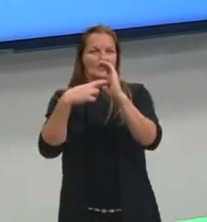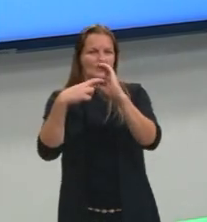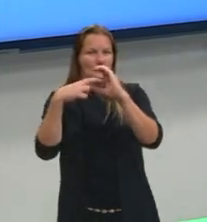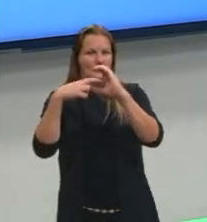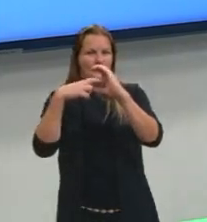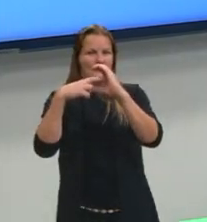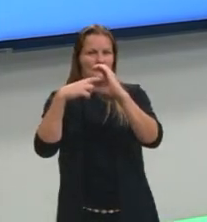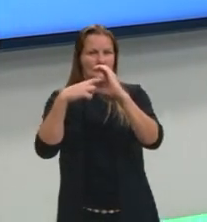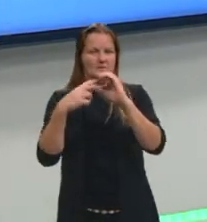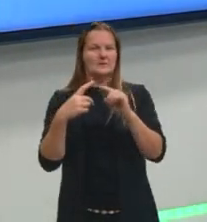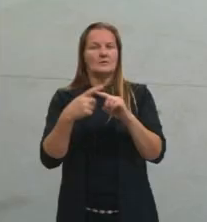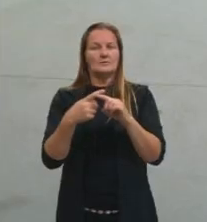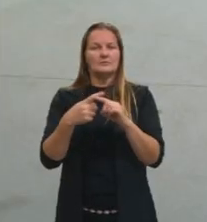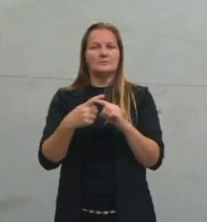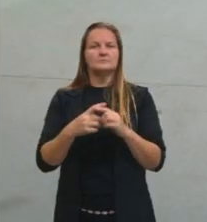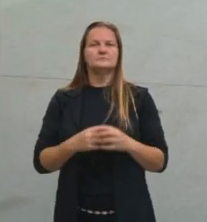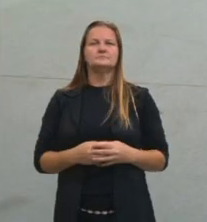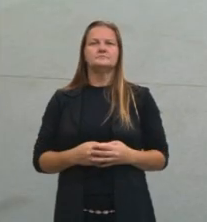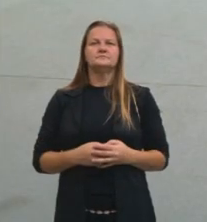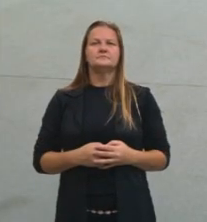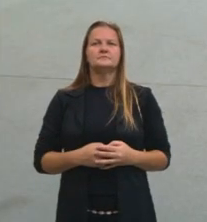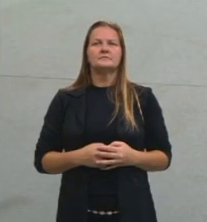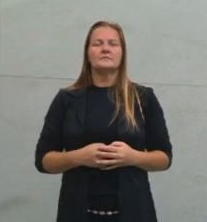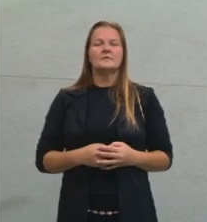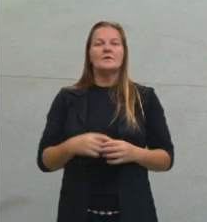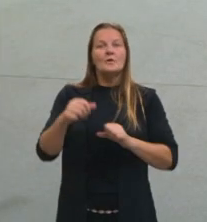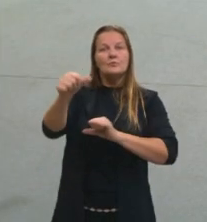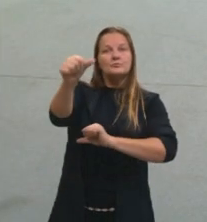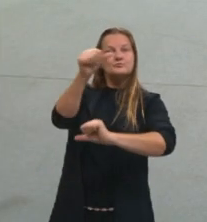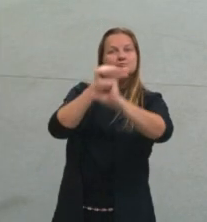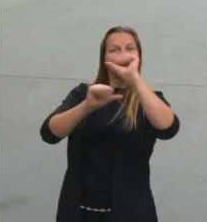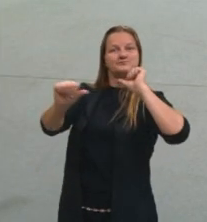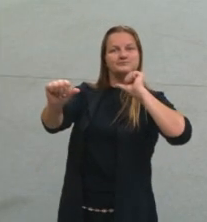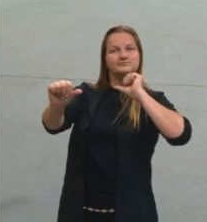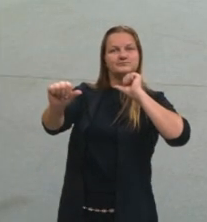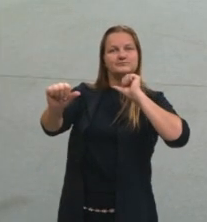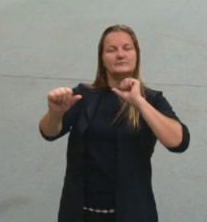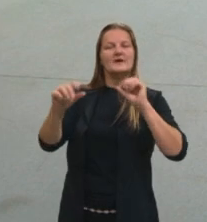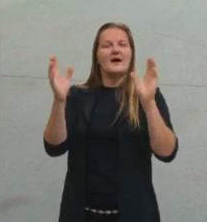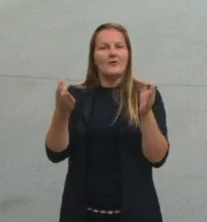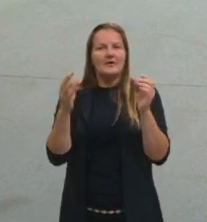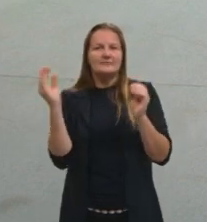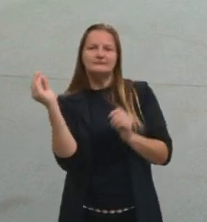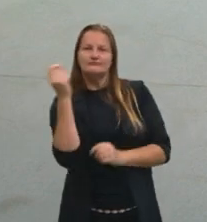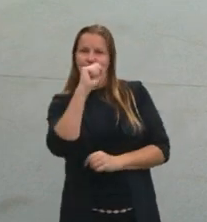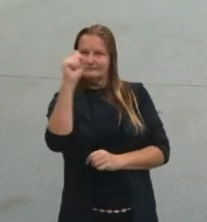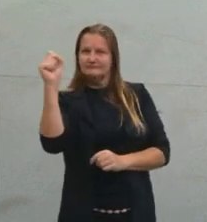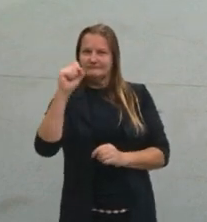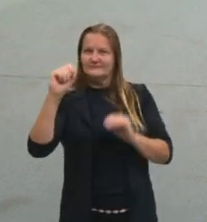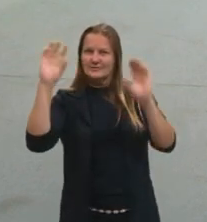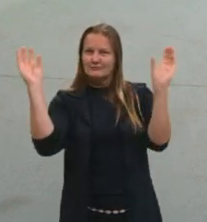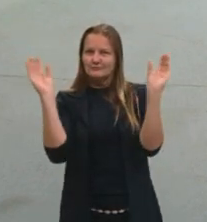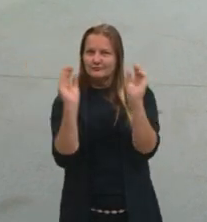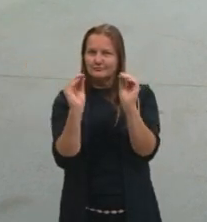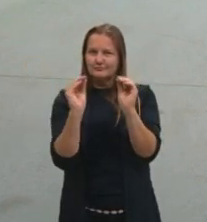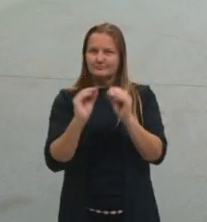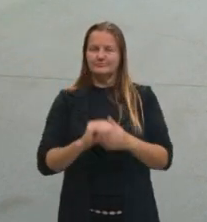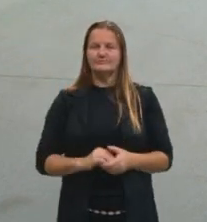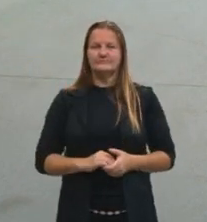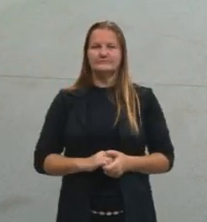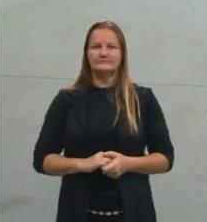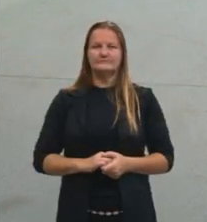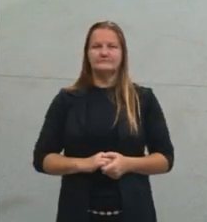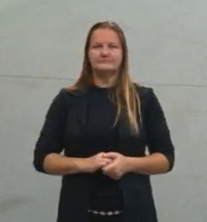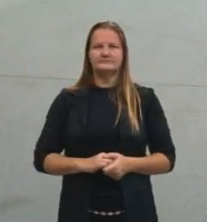tá ele é o oposto Vamos colocar um resuminho aqui no quadro ele é o oposto